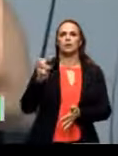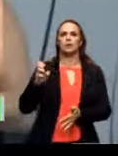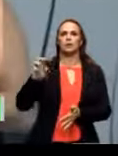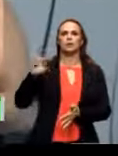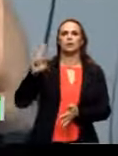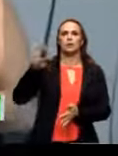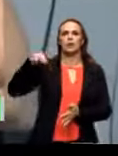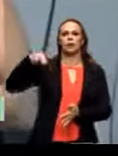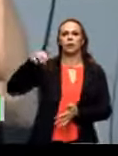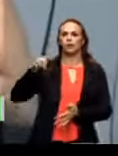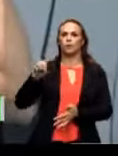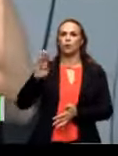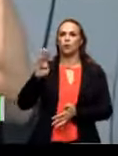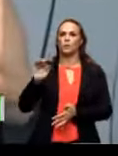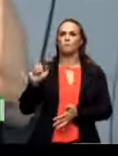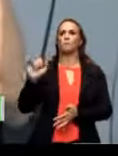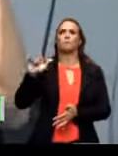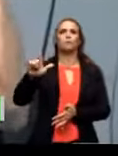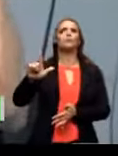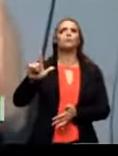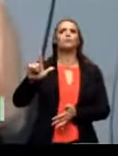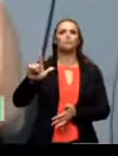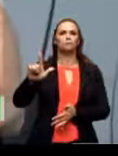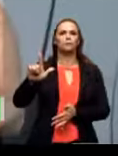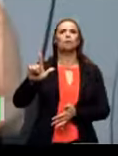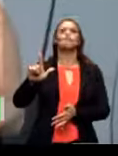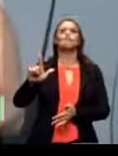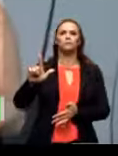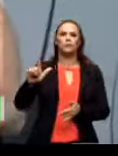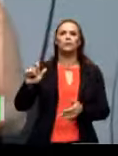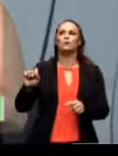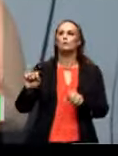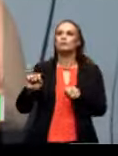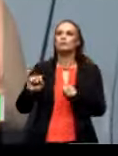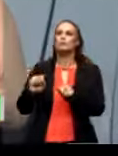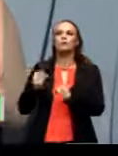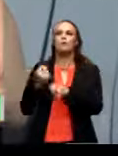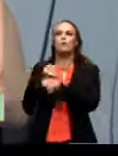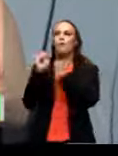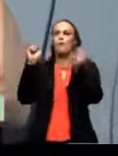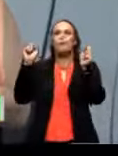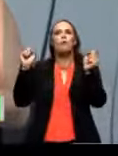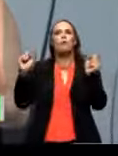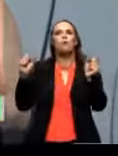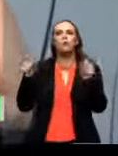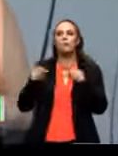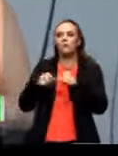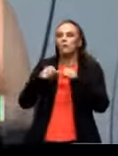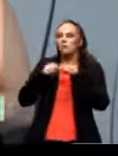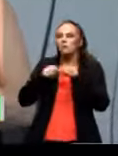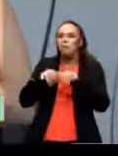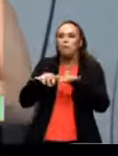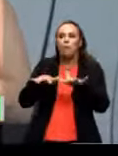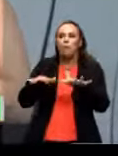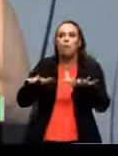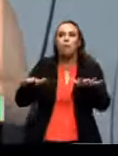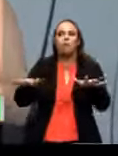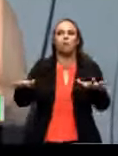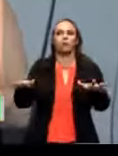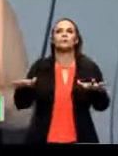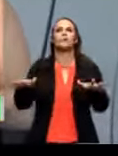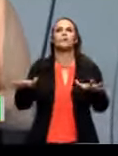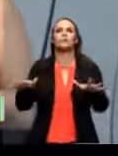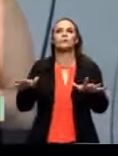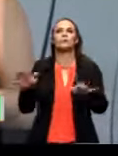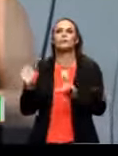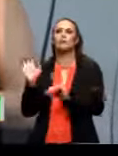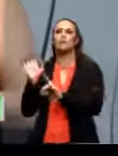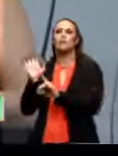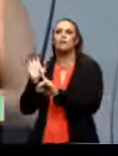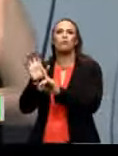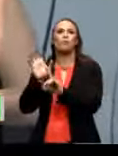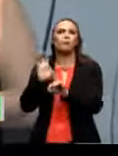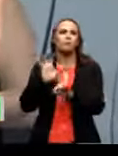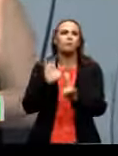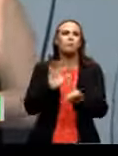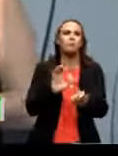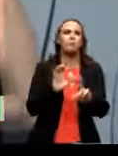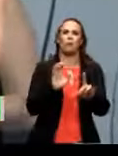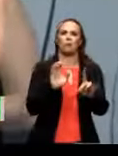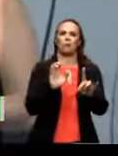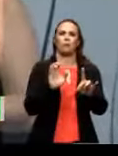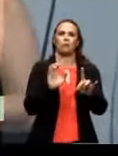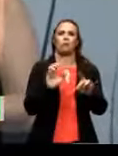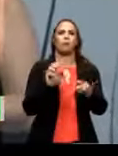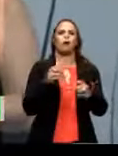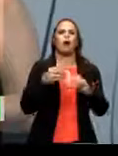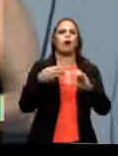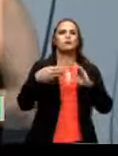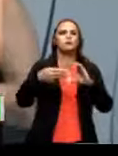ambiente, e aí podem causar mutações nas células. Então, até hoje, nós temos aí descendentes de pessoas que viveram, que morreram